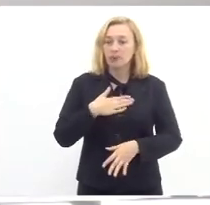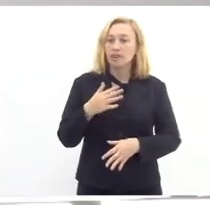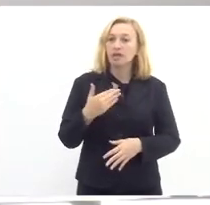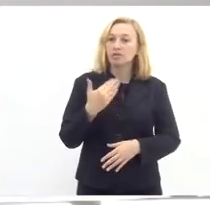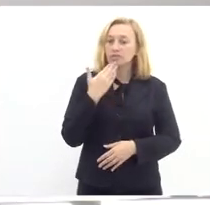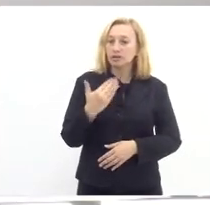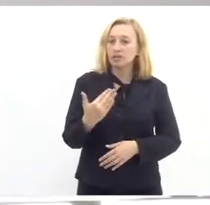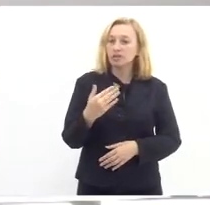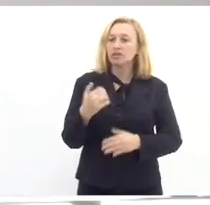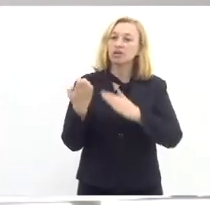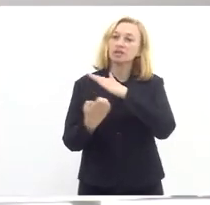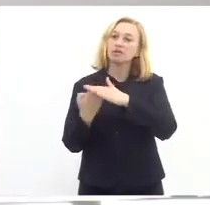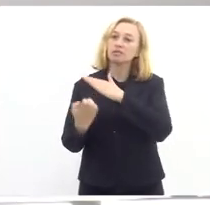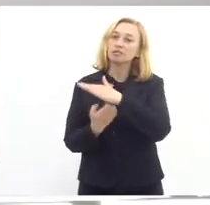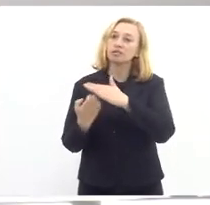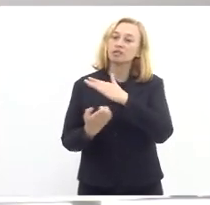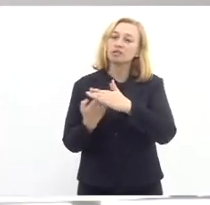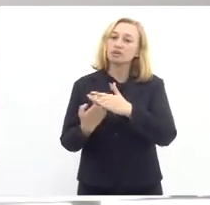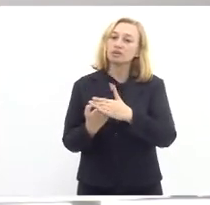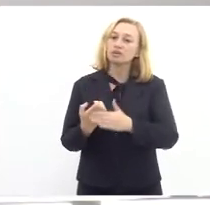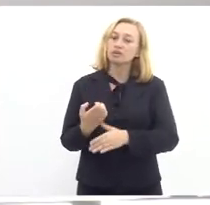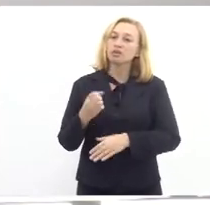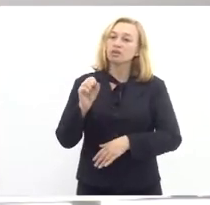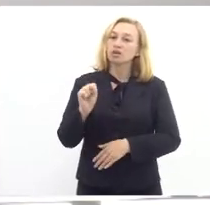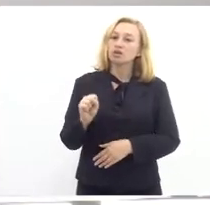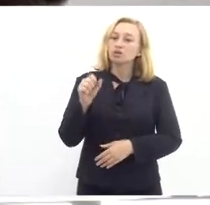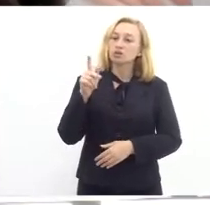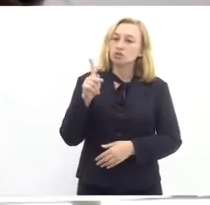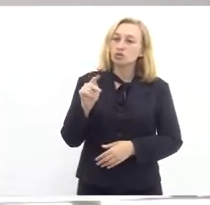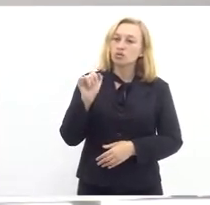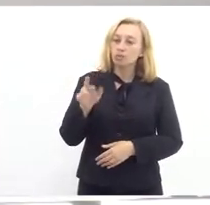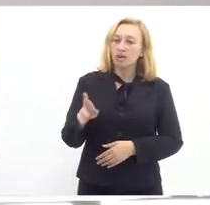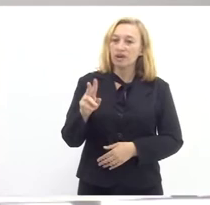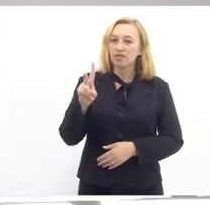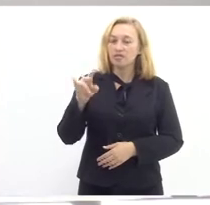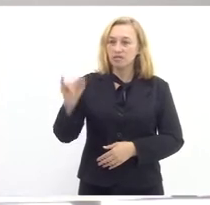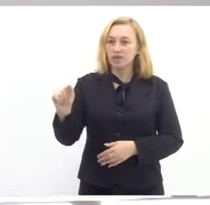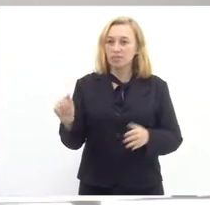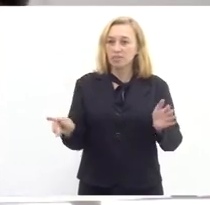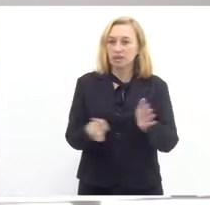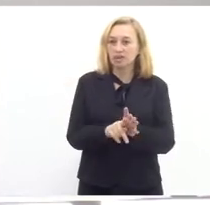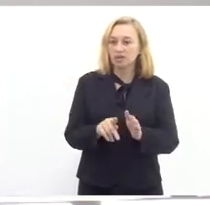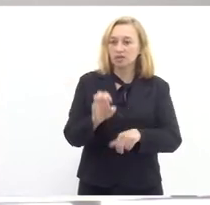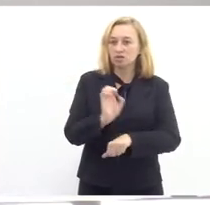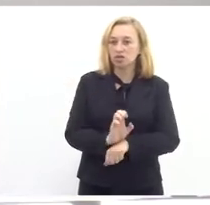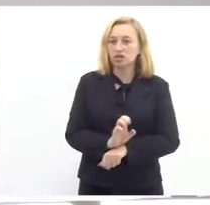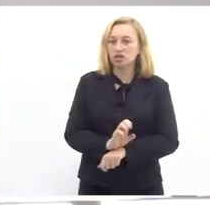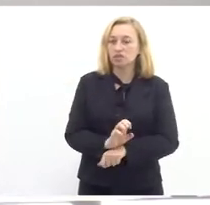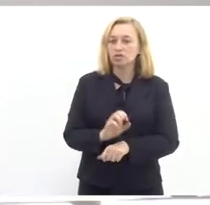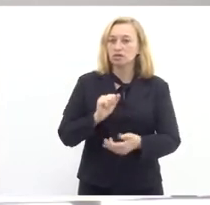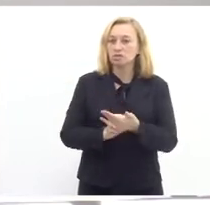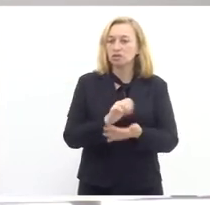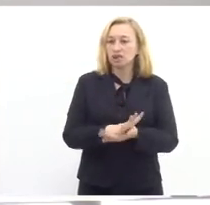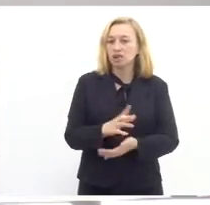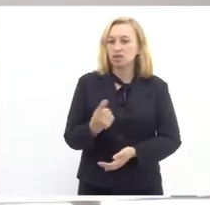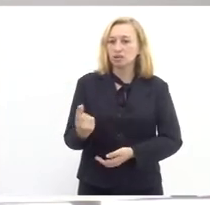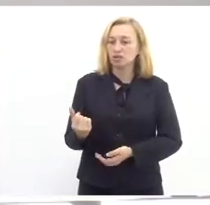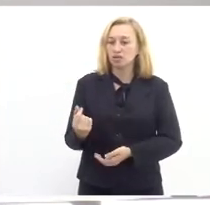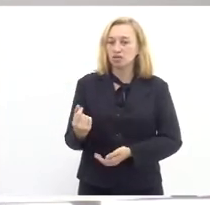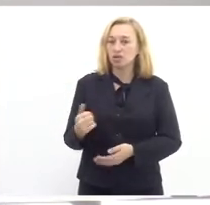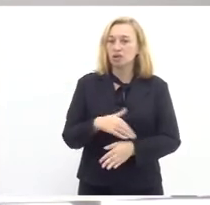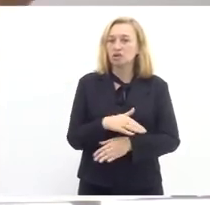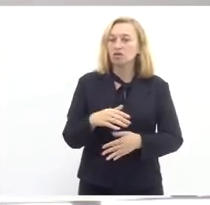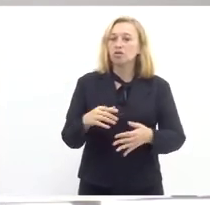recomendou que a empresa, que no caso a Supervia, que é uma concessão do Estado, fosse multado nesse valor e de acordo com todas